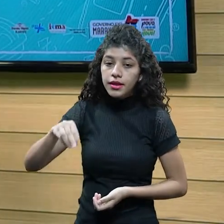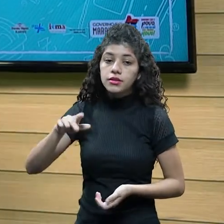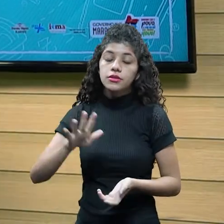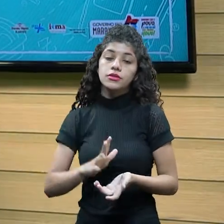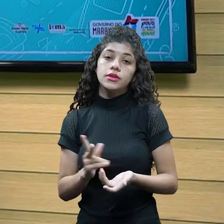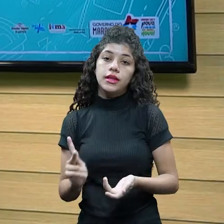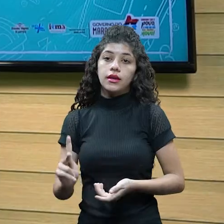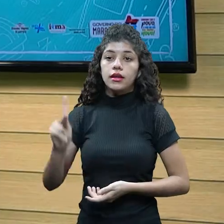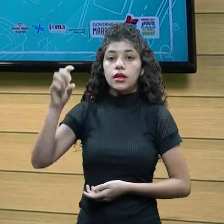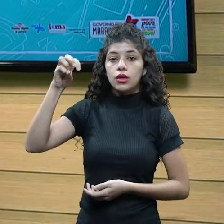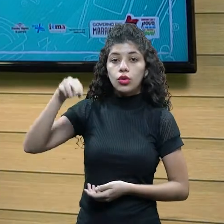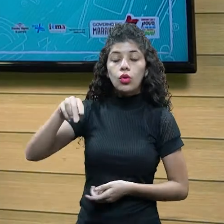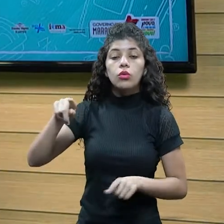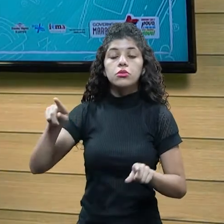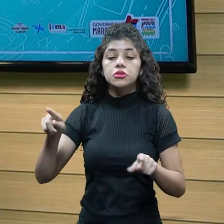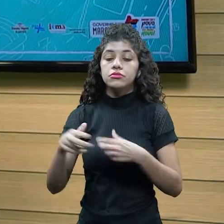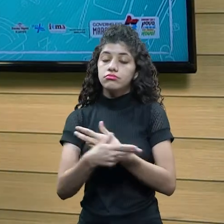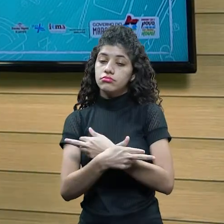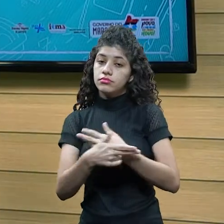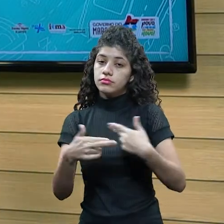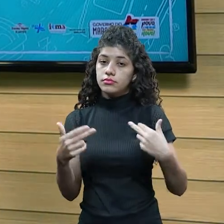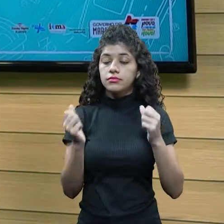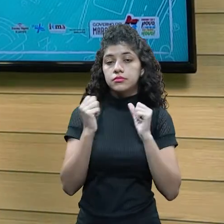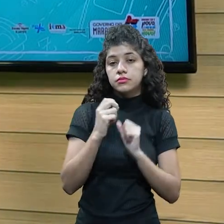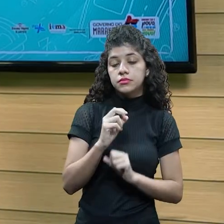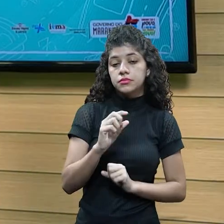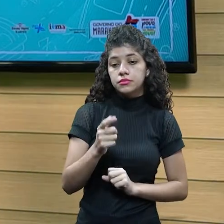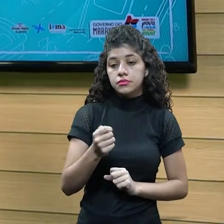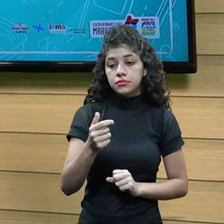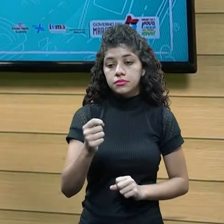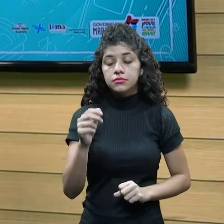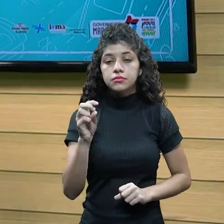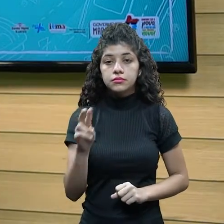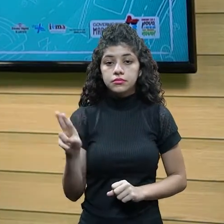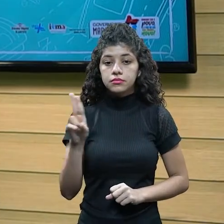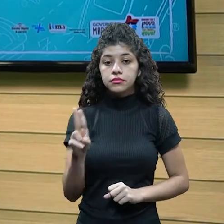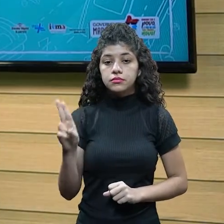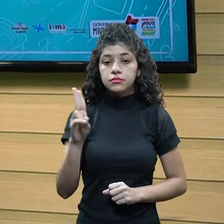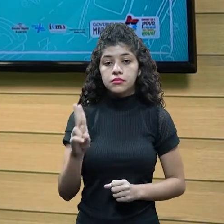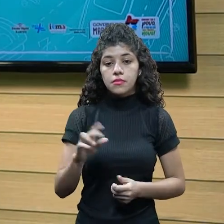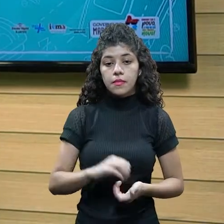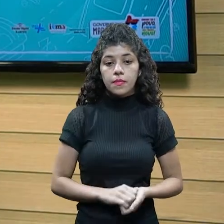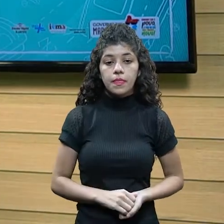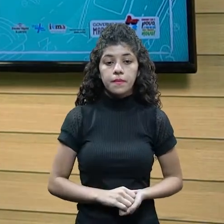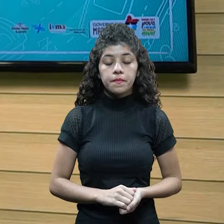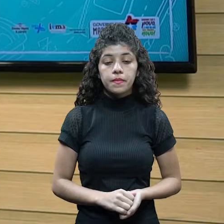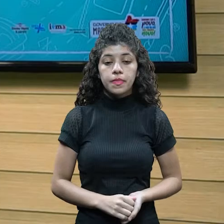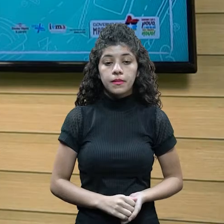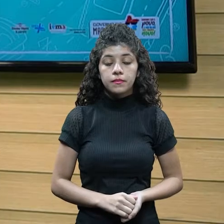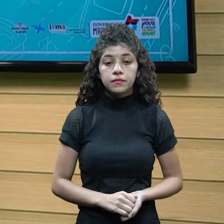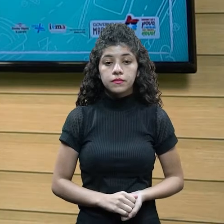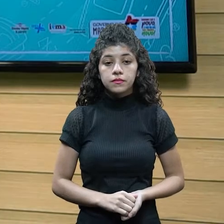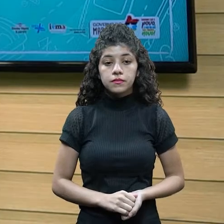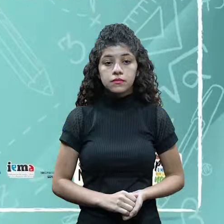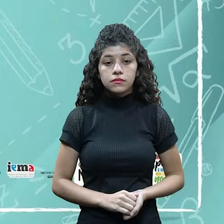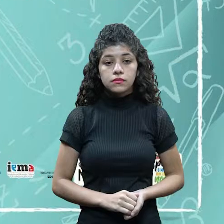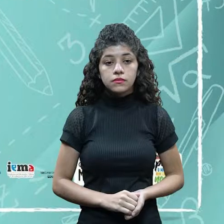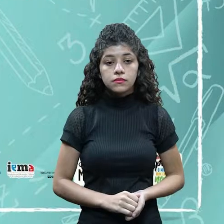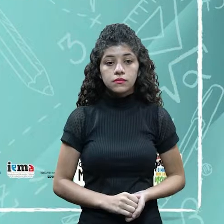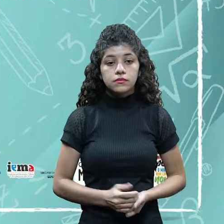decâmetro, o milímetro, mas você também tem outros termos que são poucos usados. Então isso são as medidas, tá? Então a gente vai ajudar um pouquinho essa questão dessas